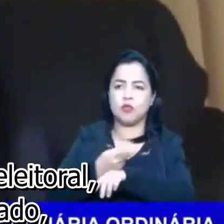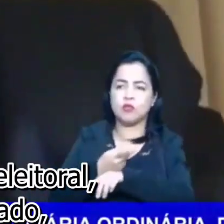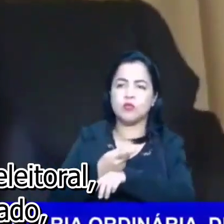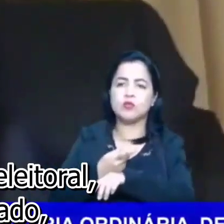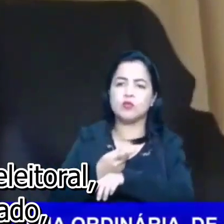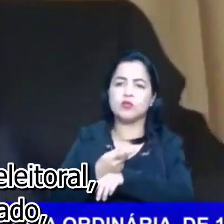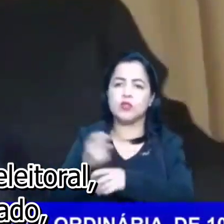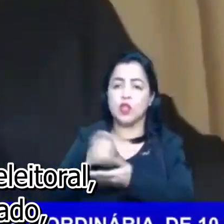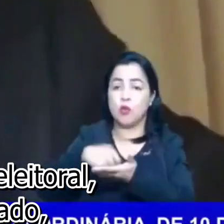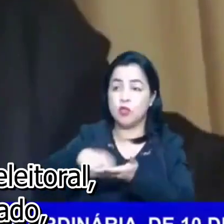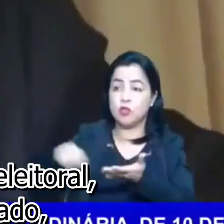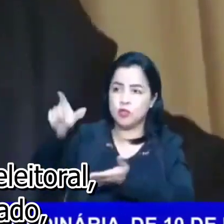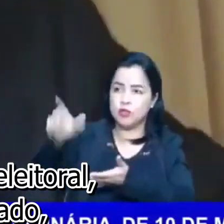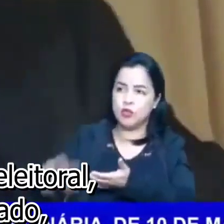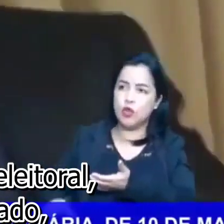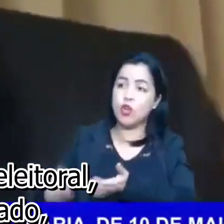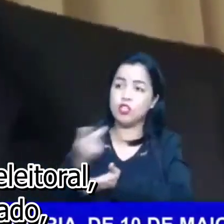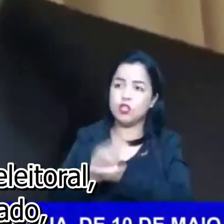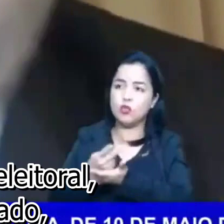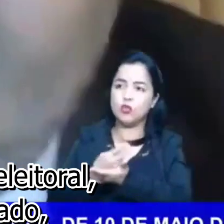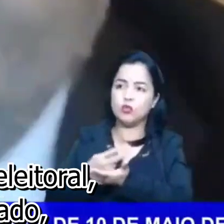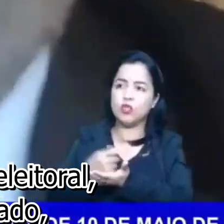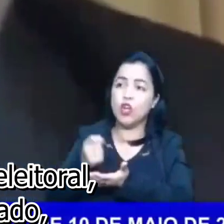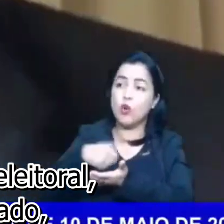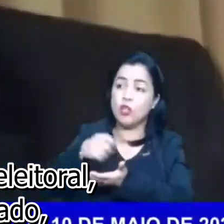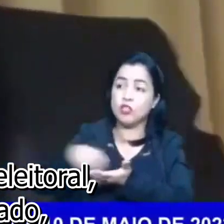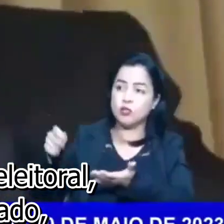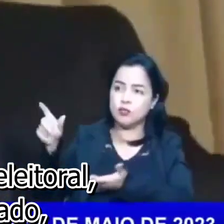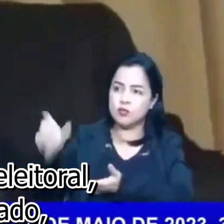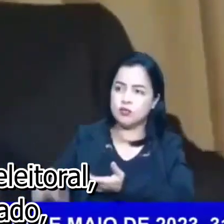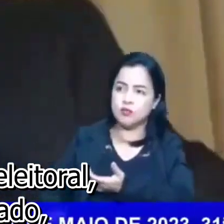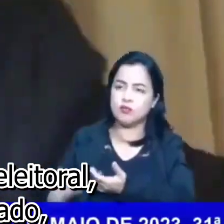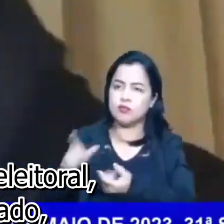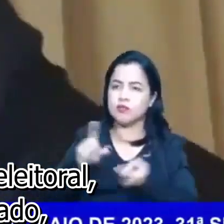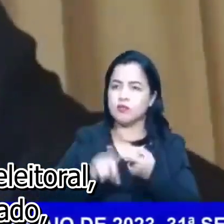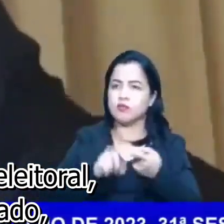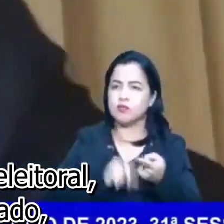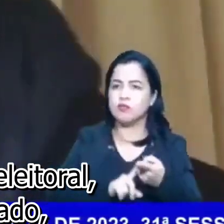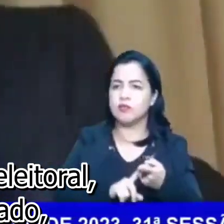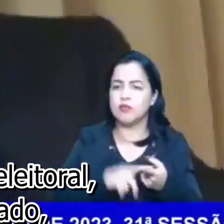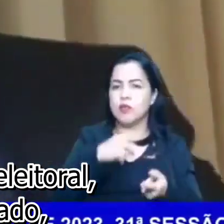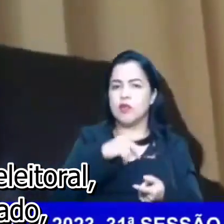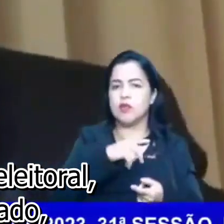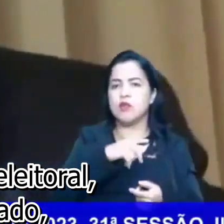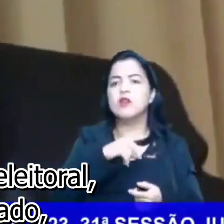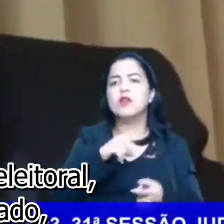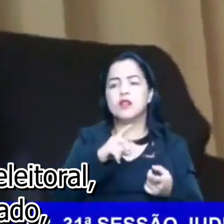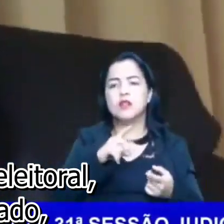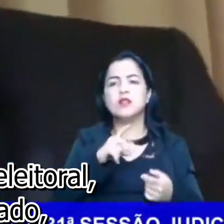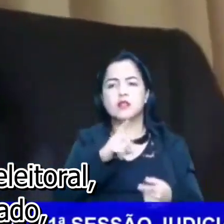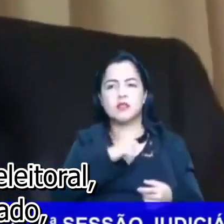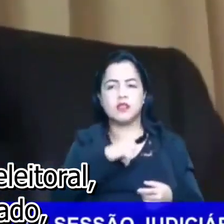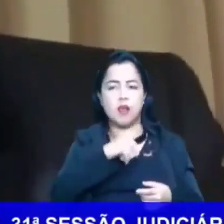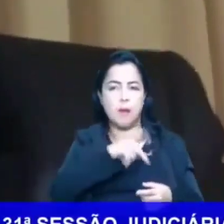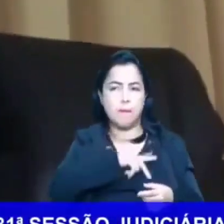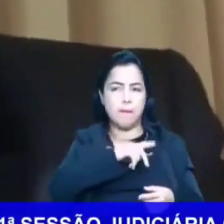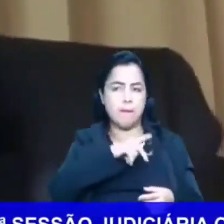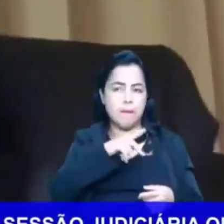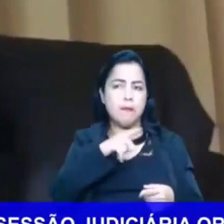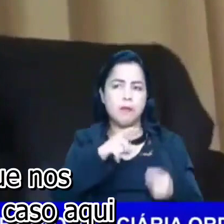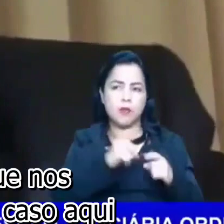nobres pares, eminente procurador regional eleitoral, doutor Pablo Bertrand, doutor Hercílio,